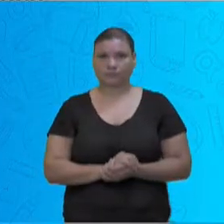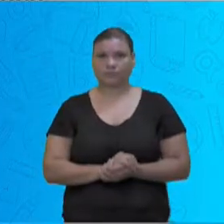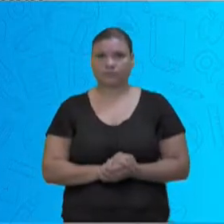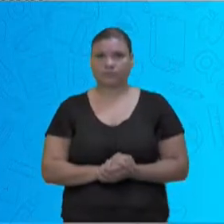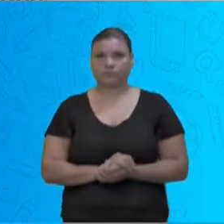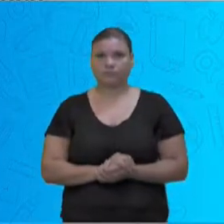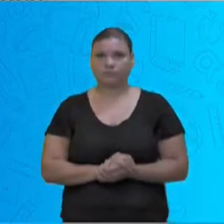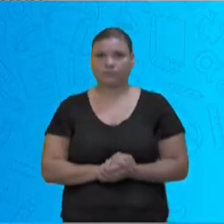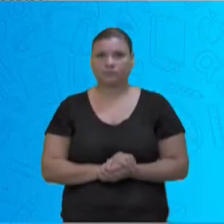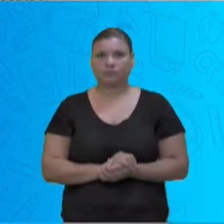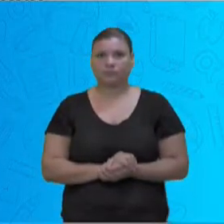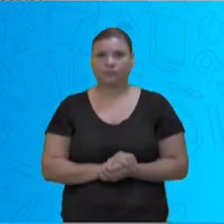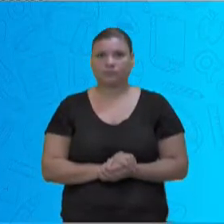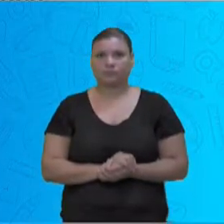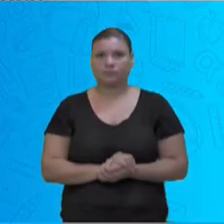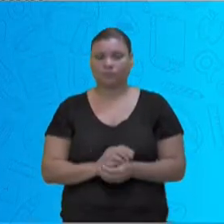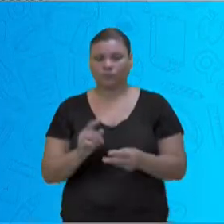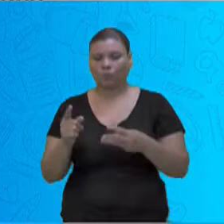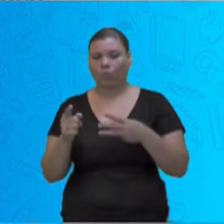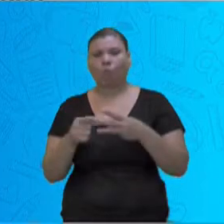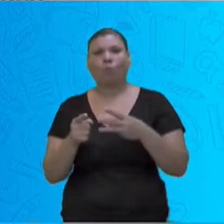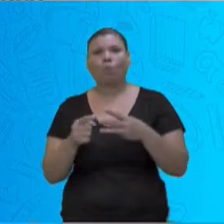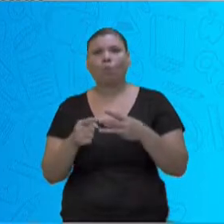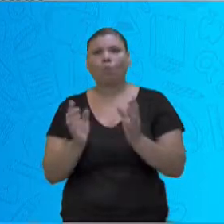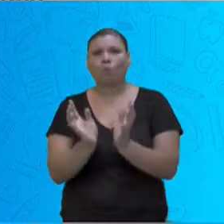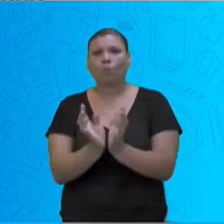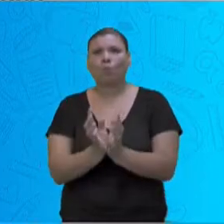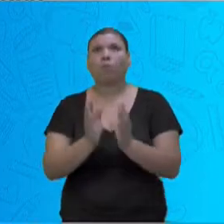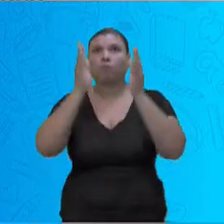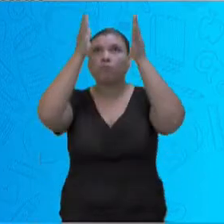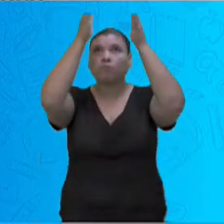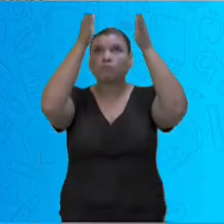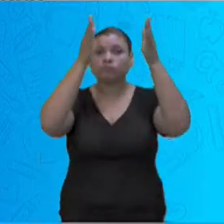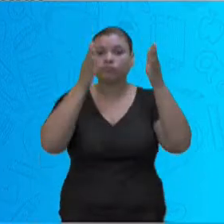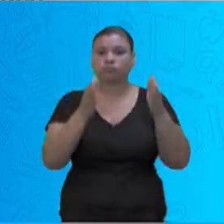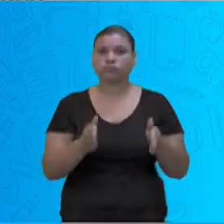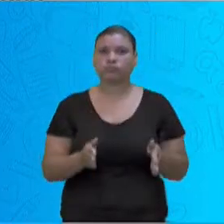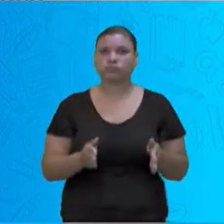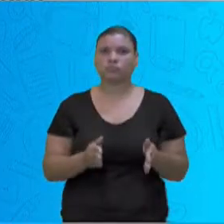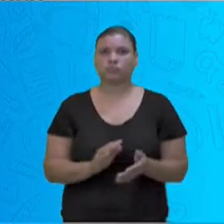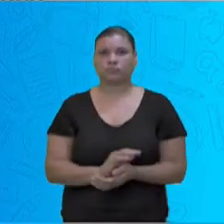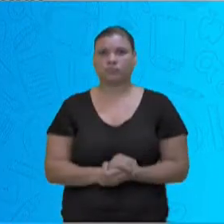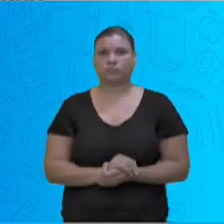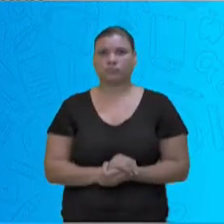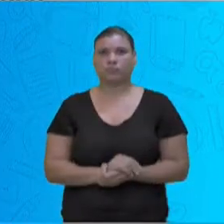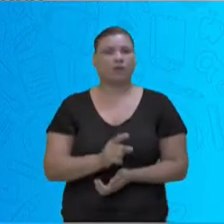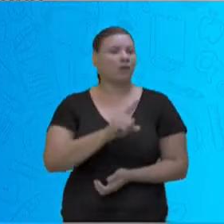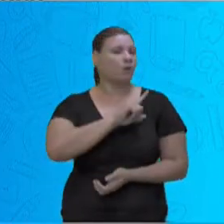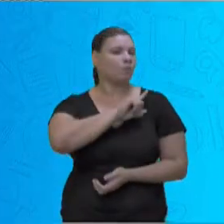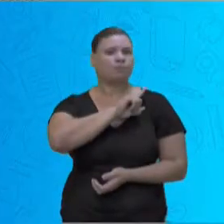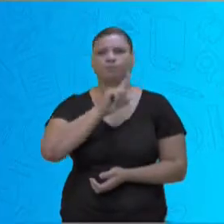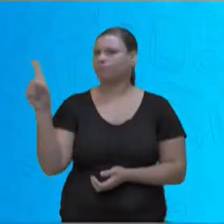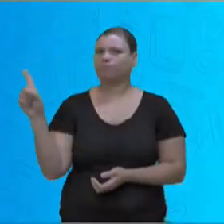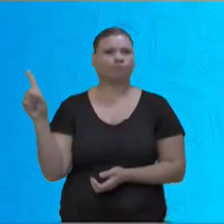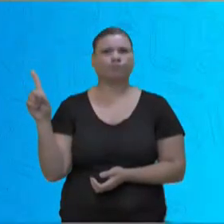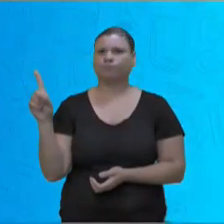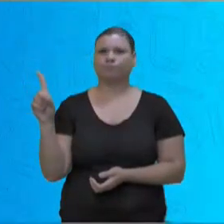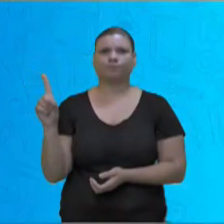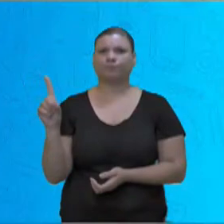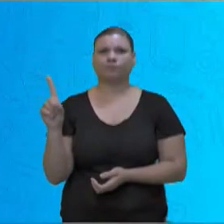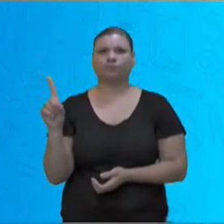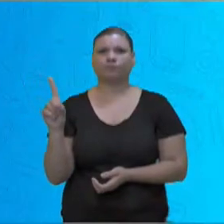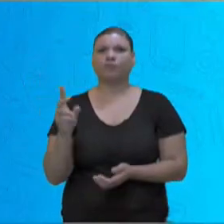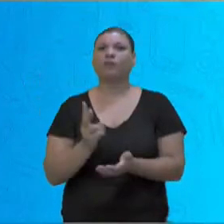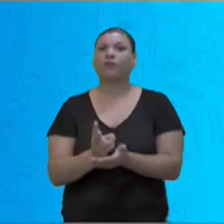forma afirmativa. Logo em seguida, nós temos a forma negativa. O que, que é negativa? É de negação,